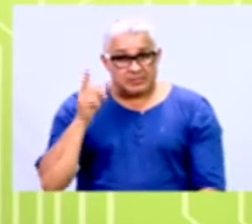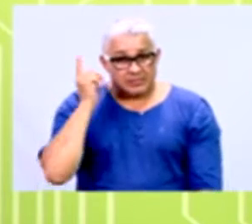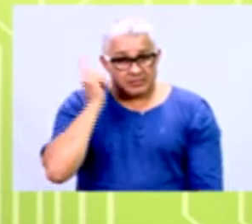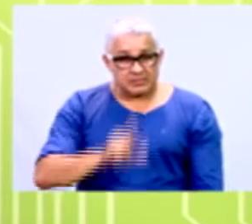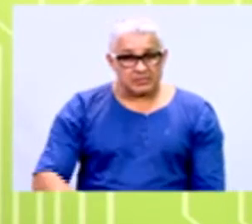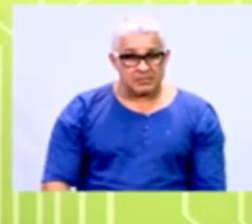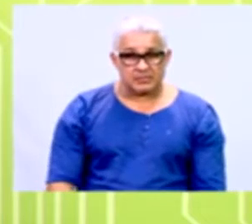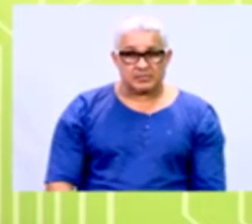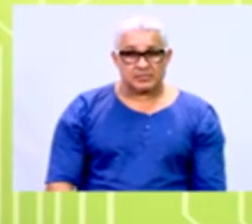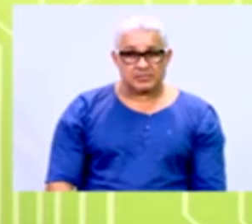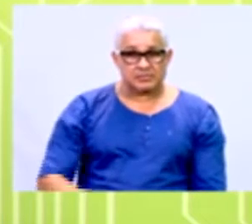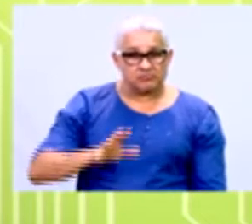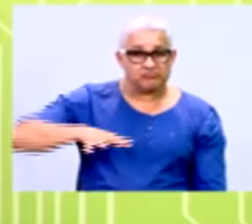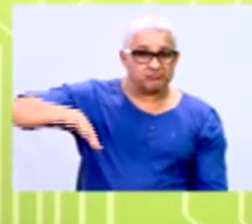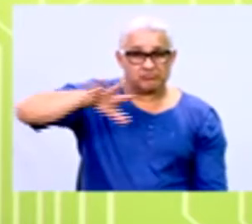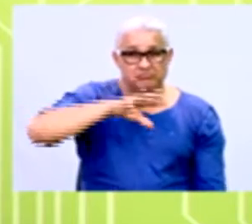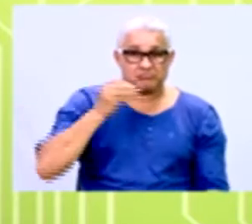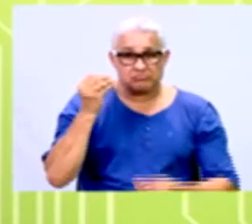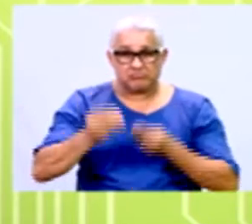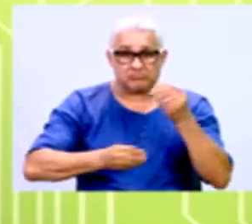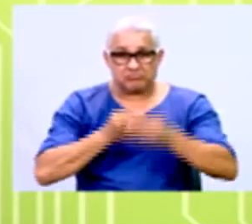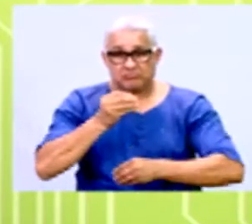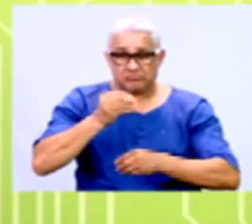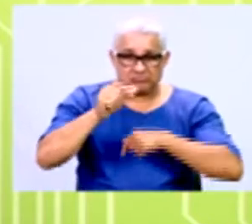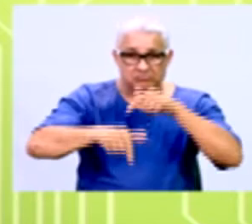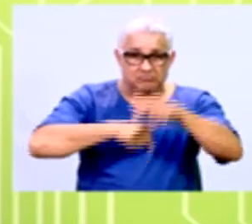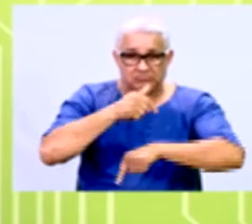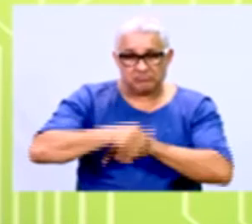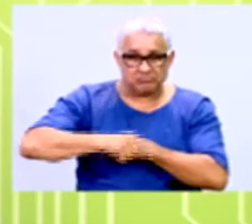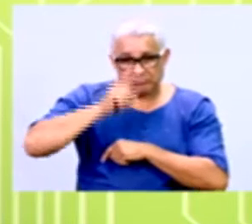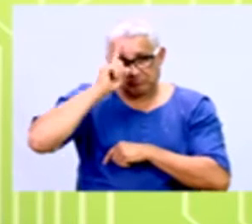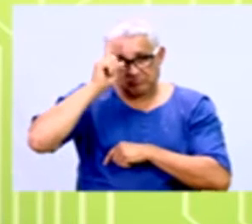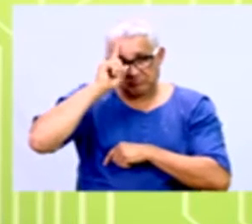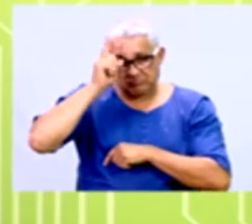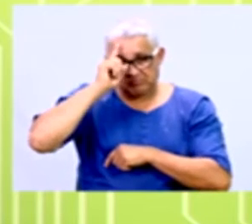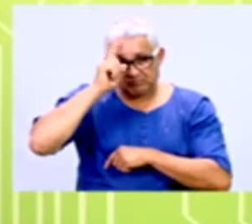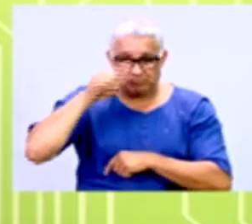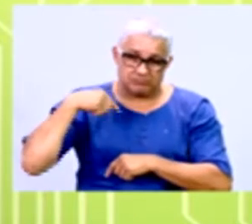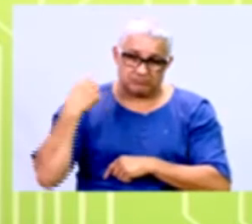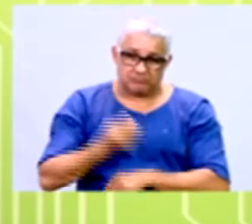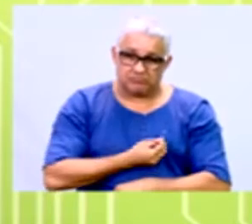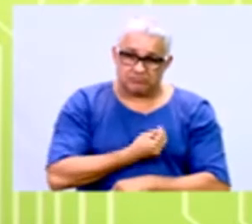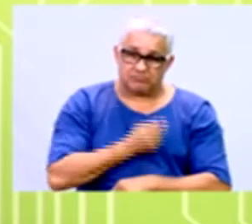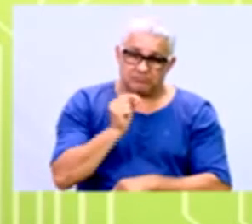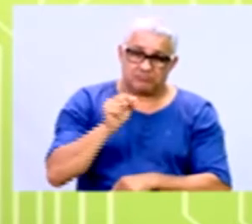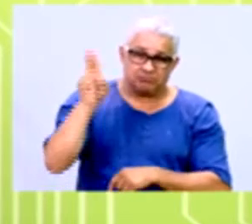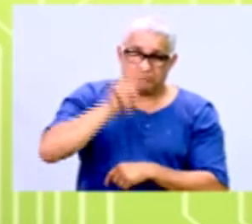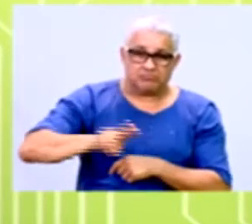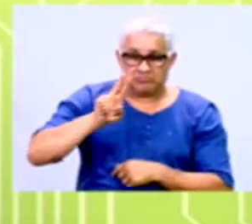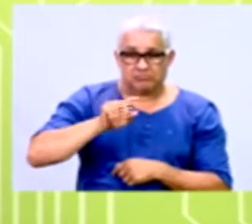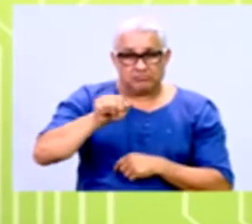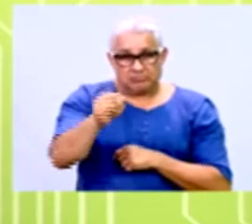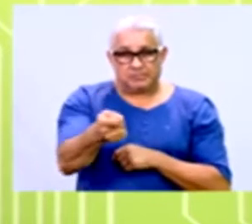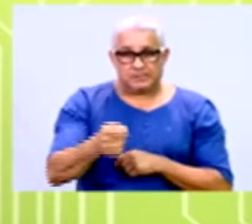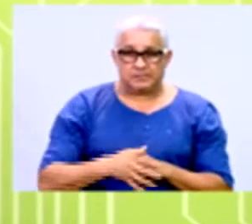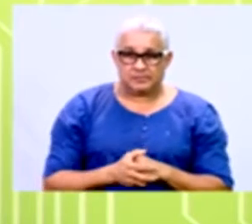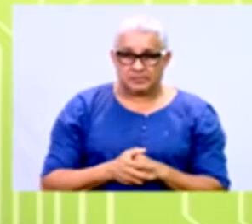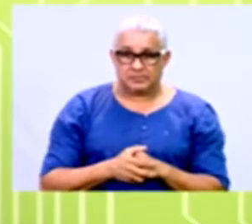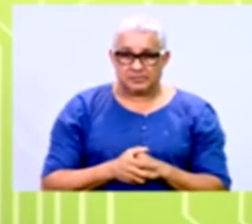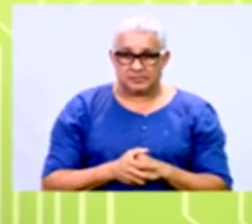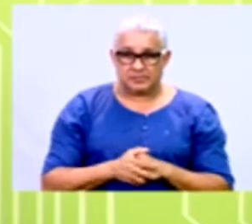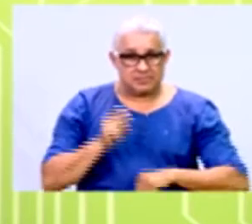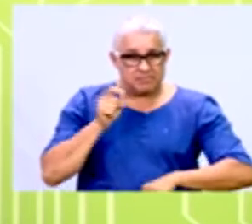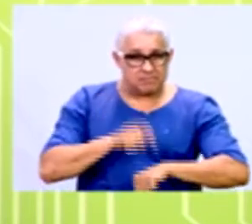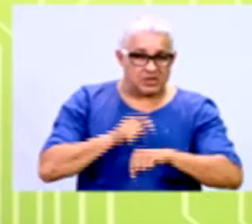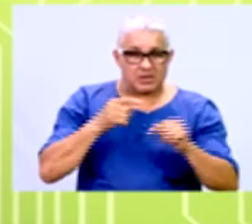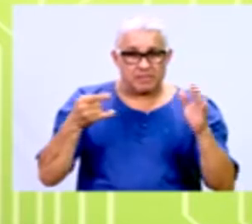de como funciona, né, no dia a dia, no cotidiano, né, essa questão da utilização dessas chaves no momento de se